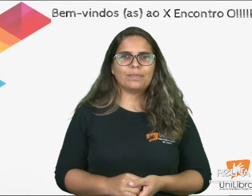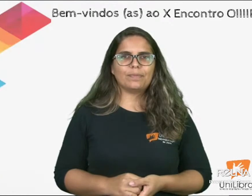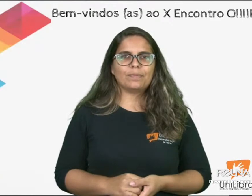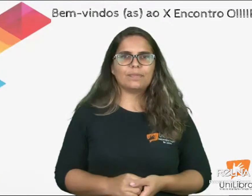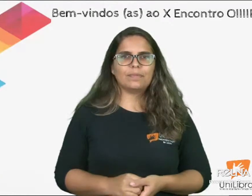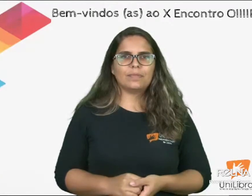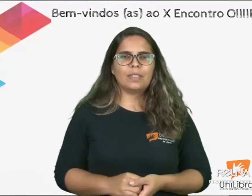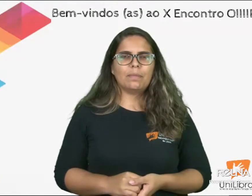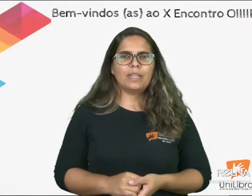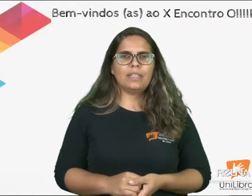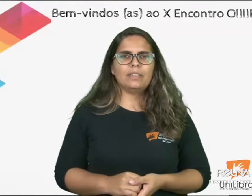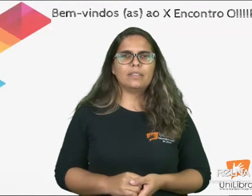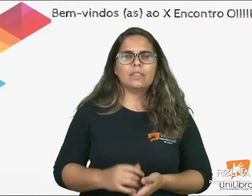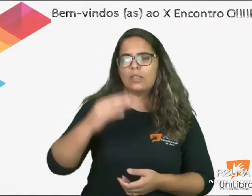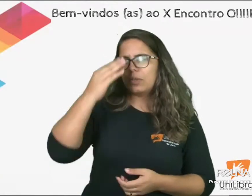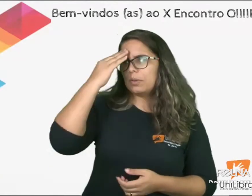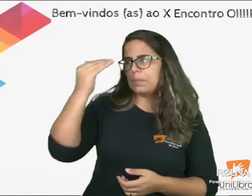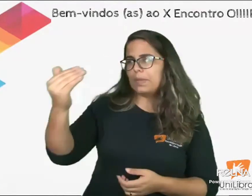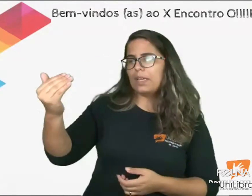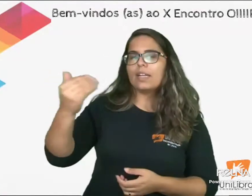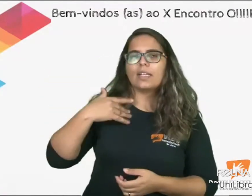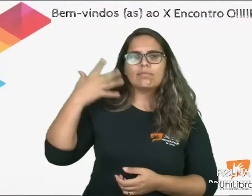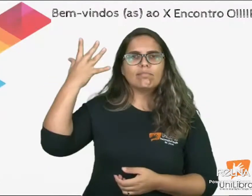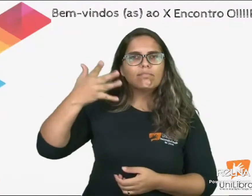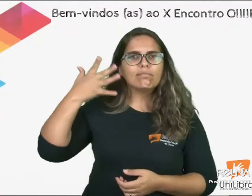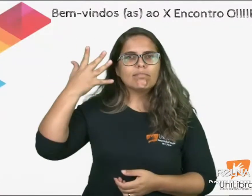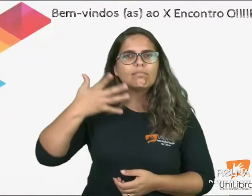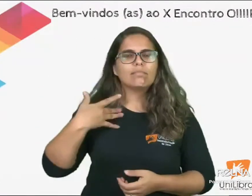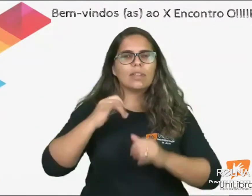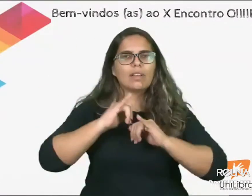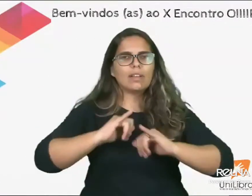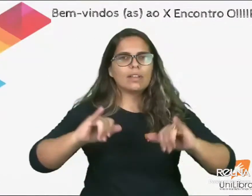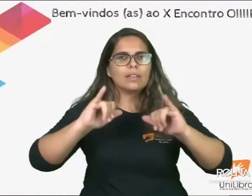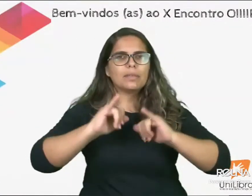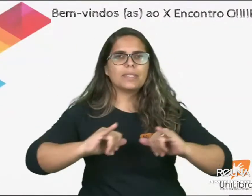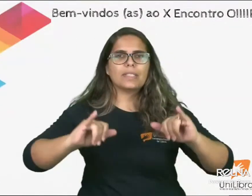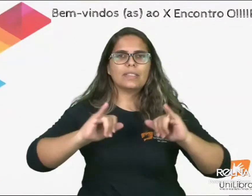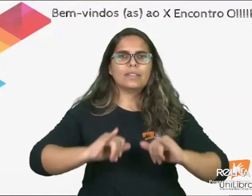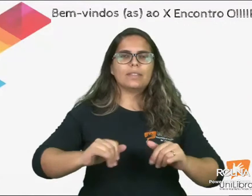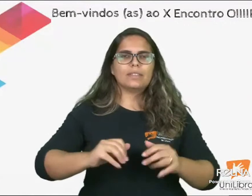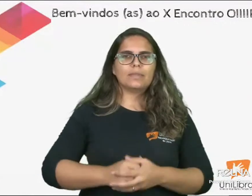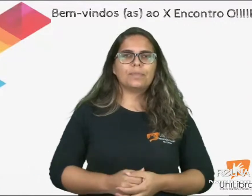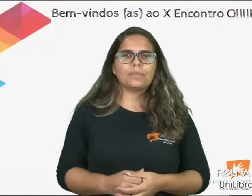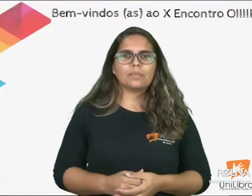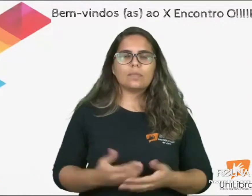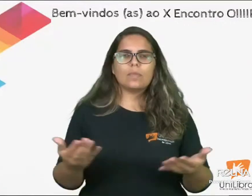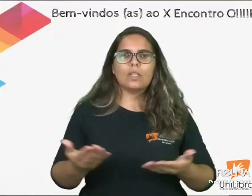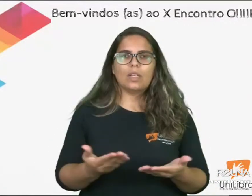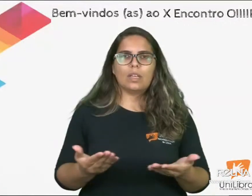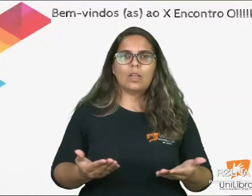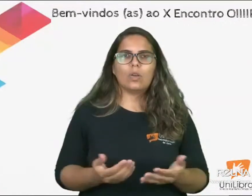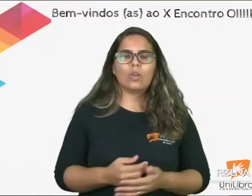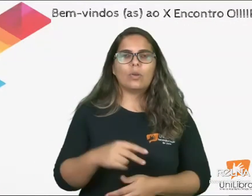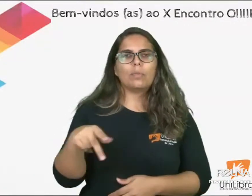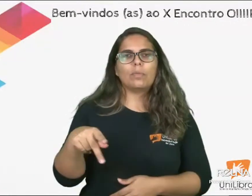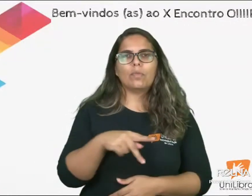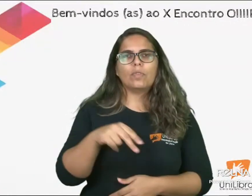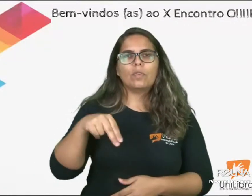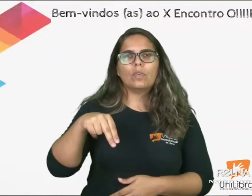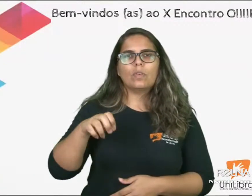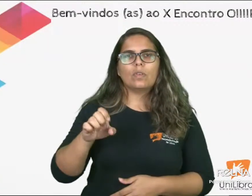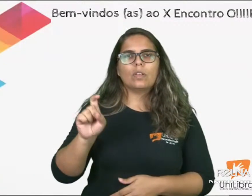Podoses, muito obrigada pela sua fala, pela sua apresentação. Passamos então agora para o professor Nelson